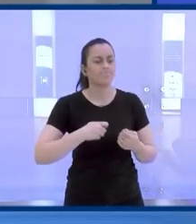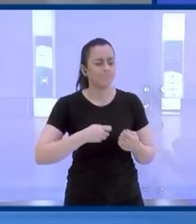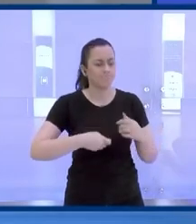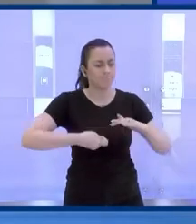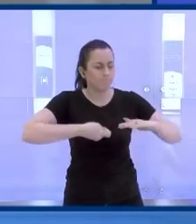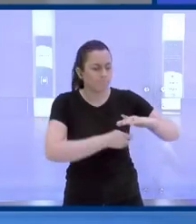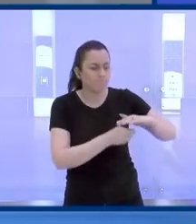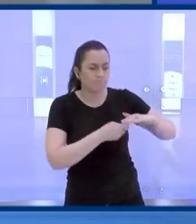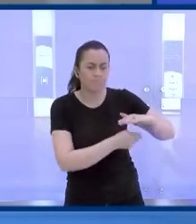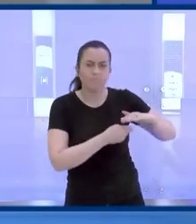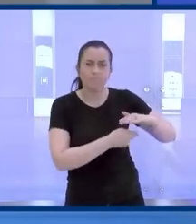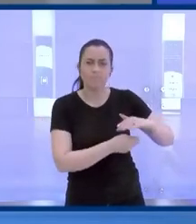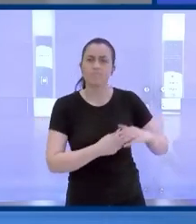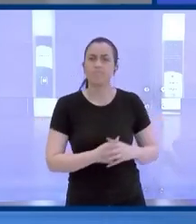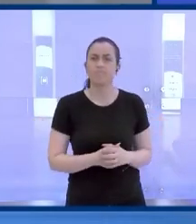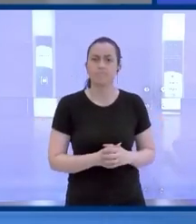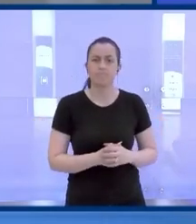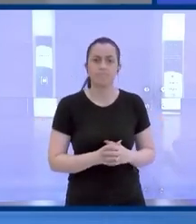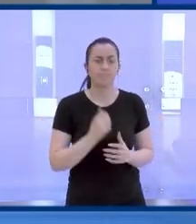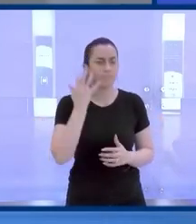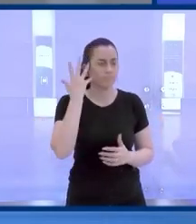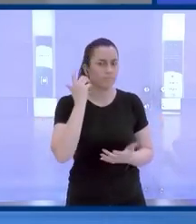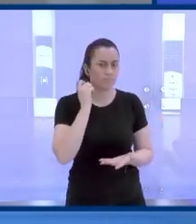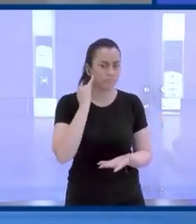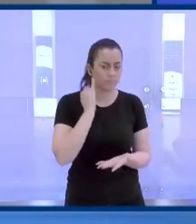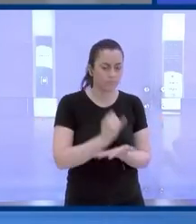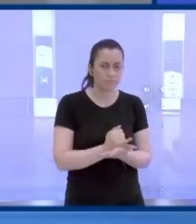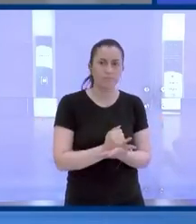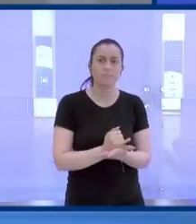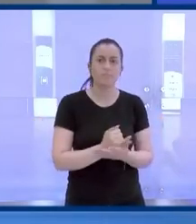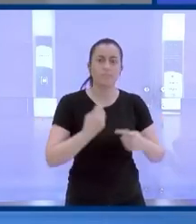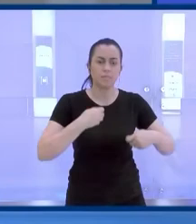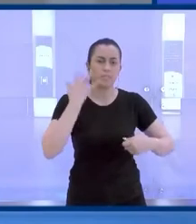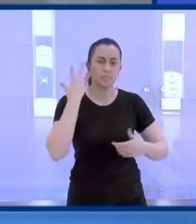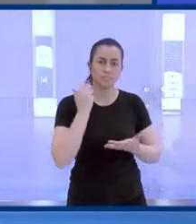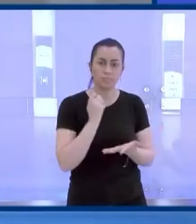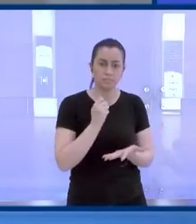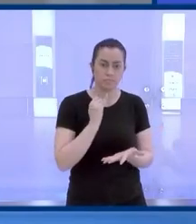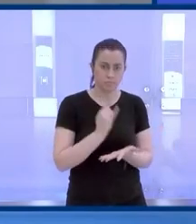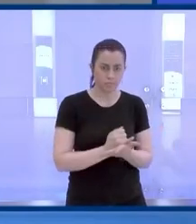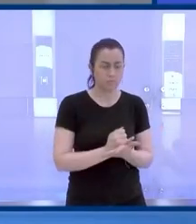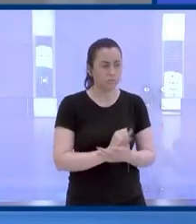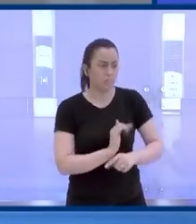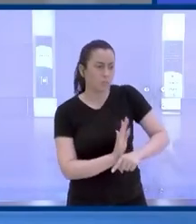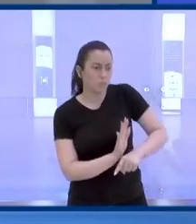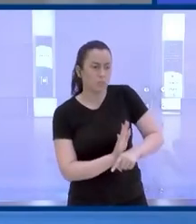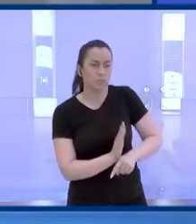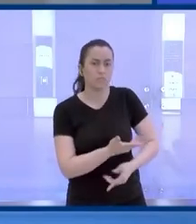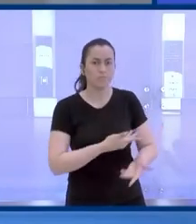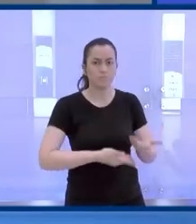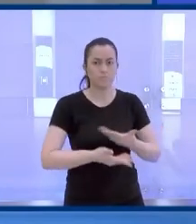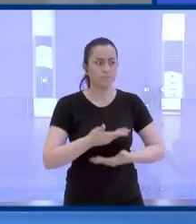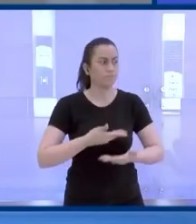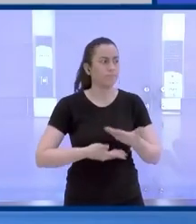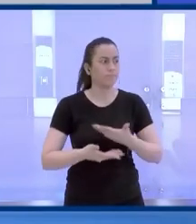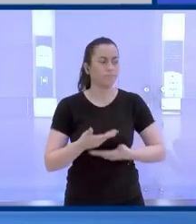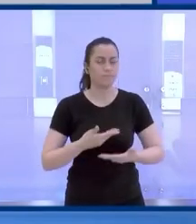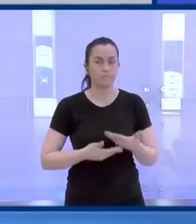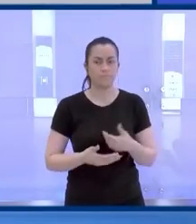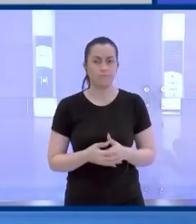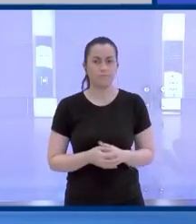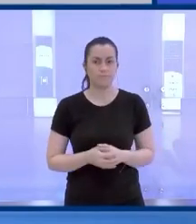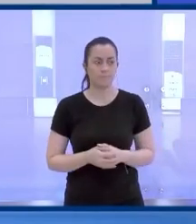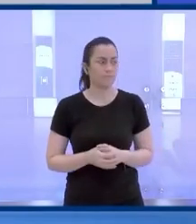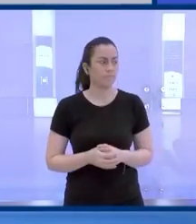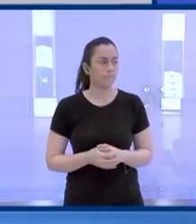no nosso Estado. Governador Eduardo, com a tua liderança, certamente, não em